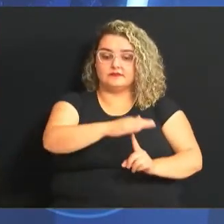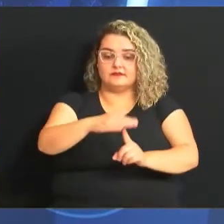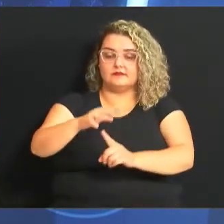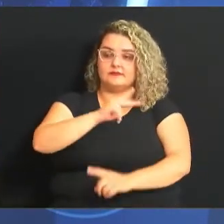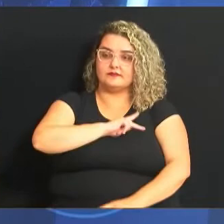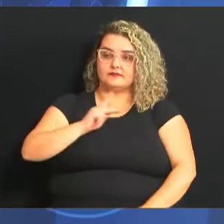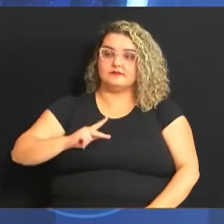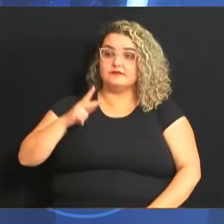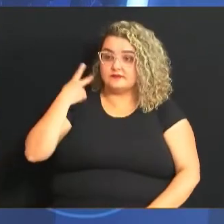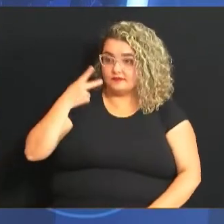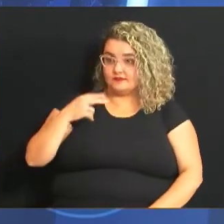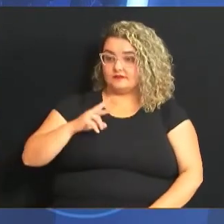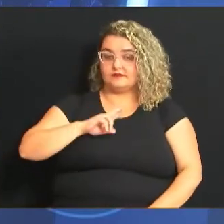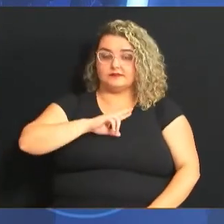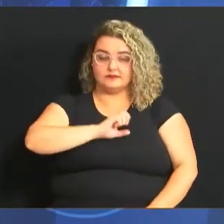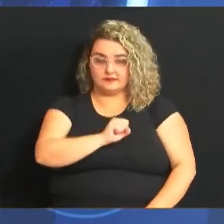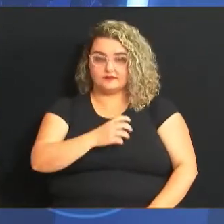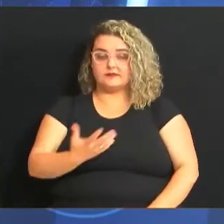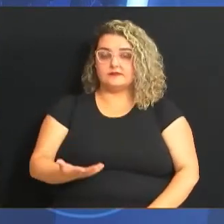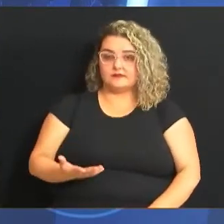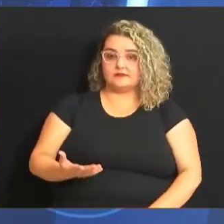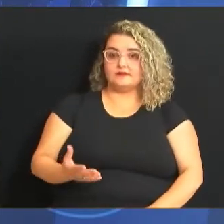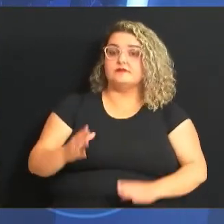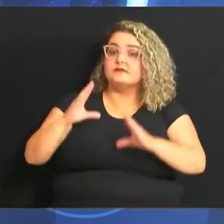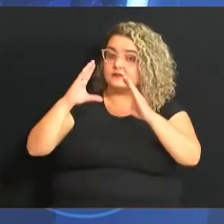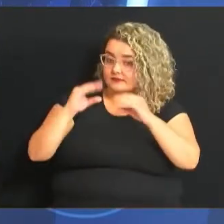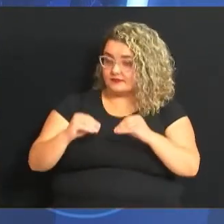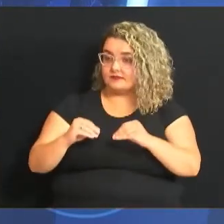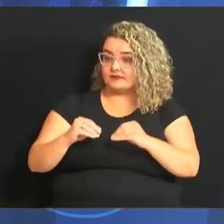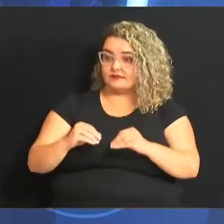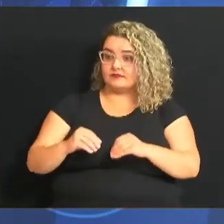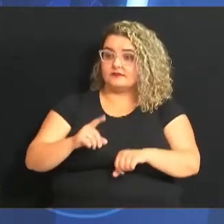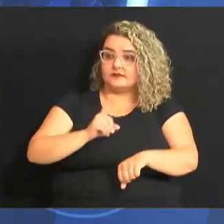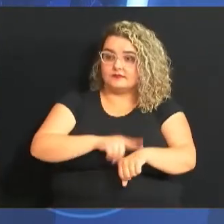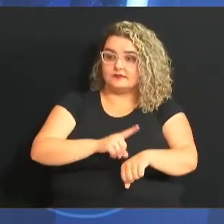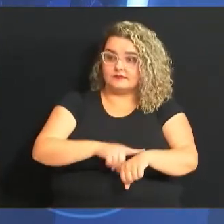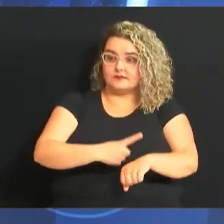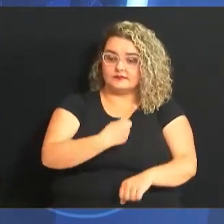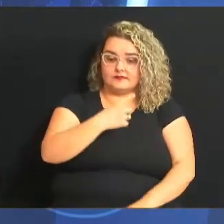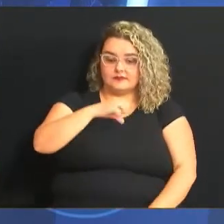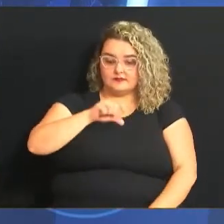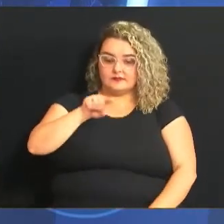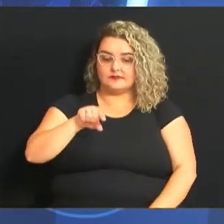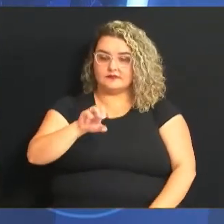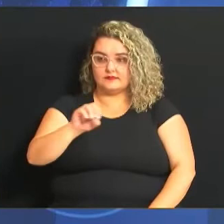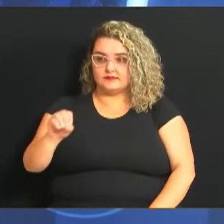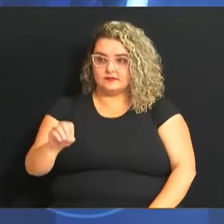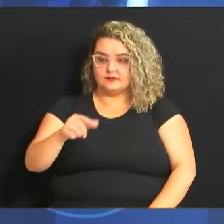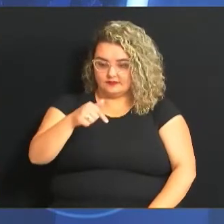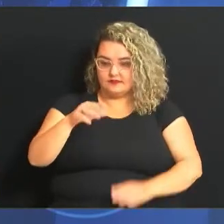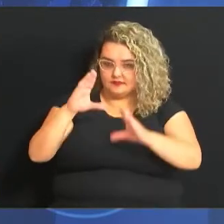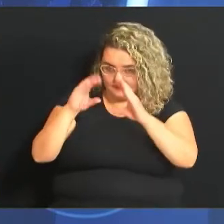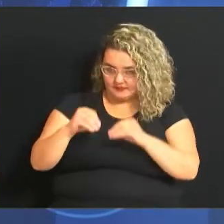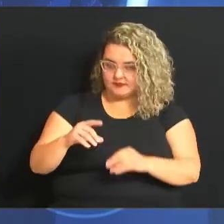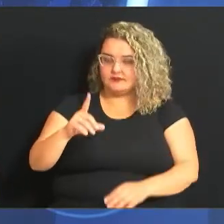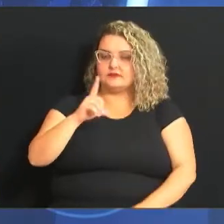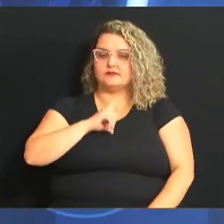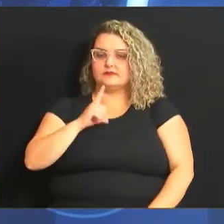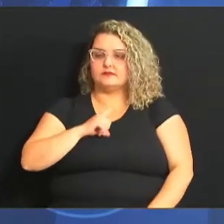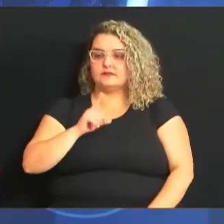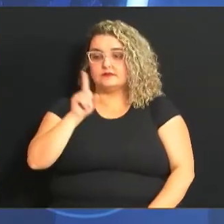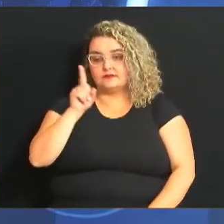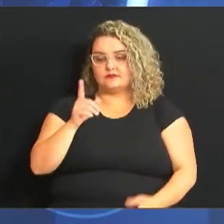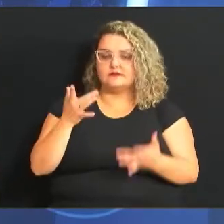do calendário oficial de eventos aqui da nossa cidade. No ano de